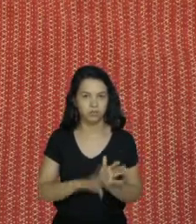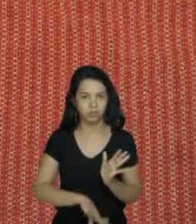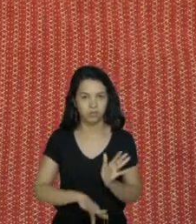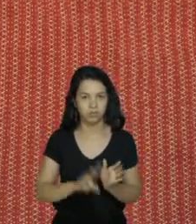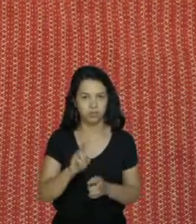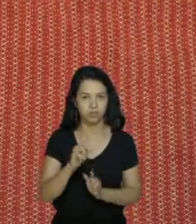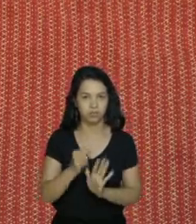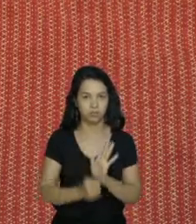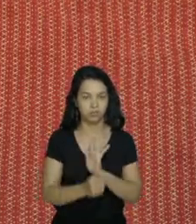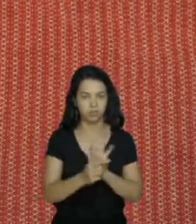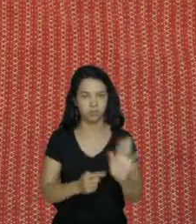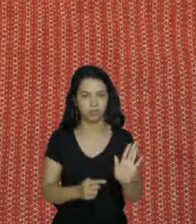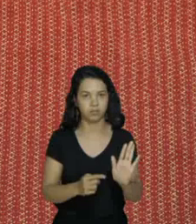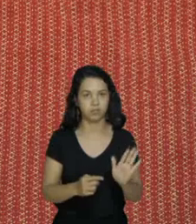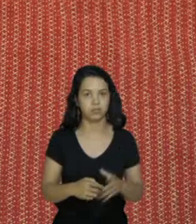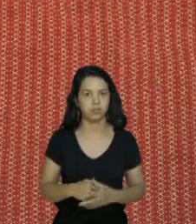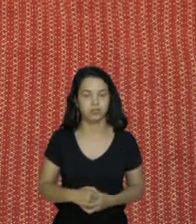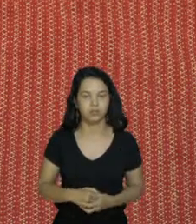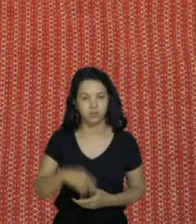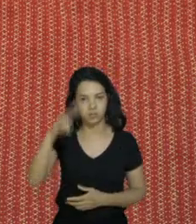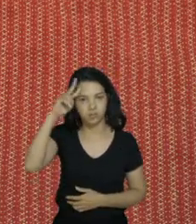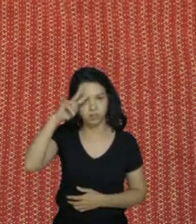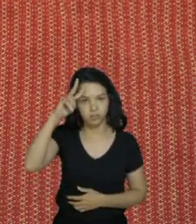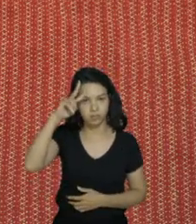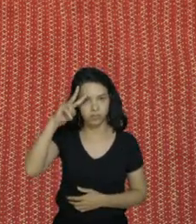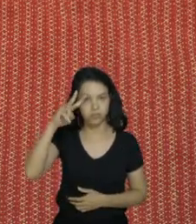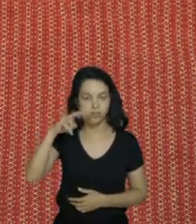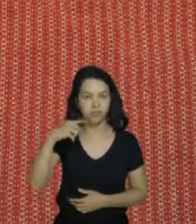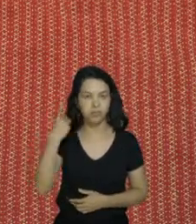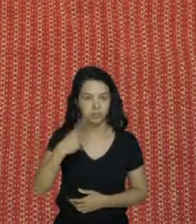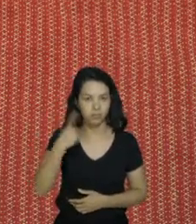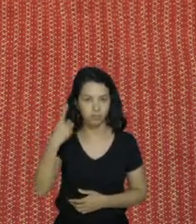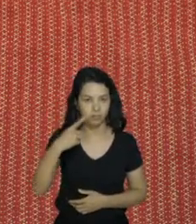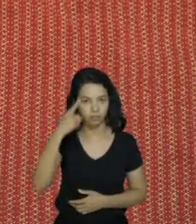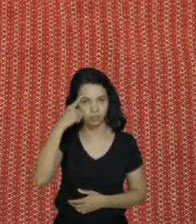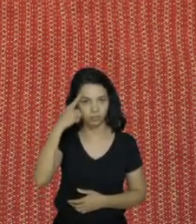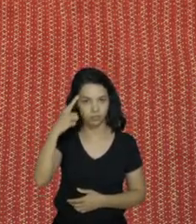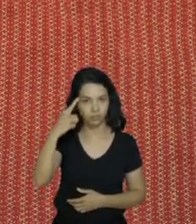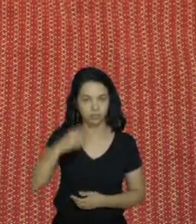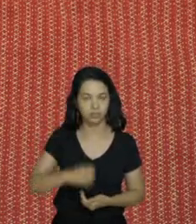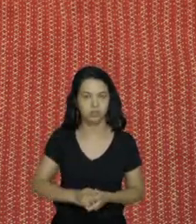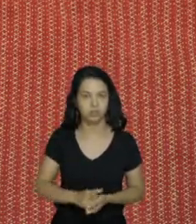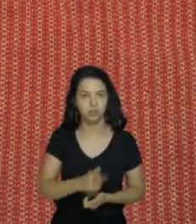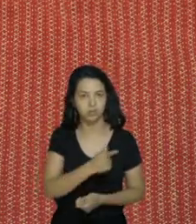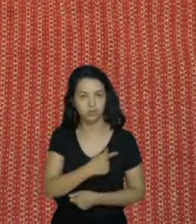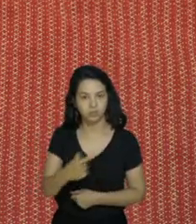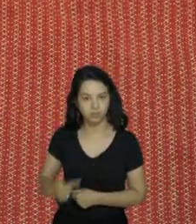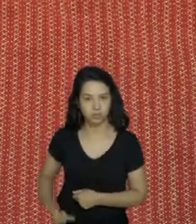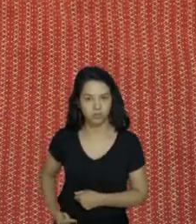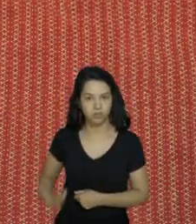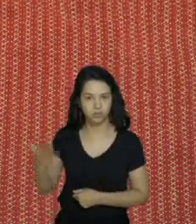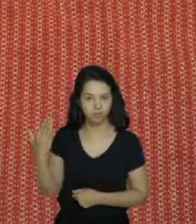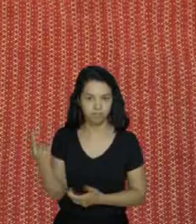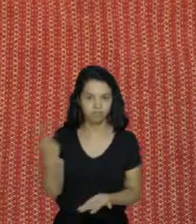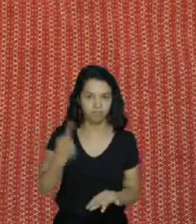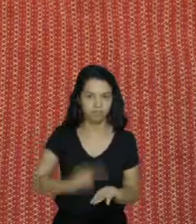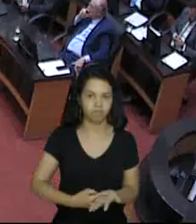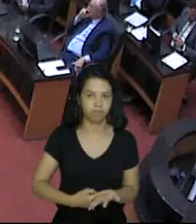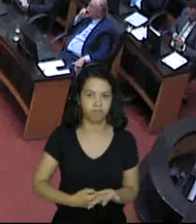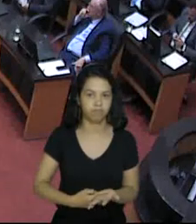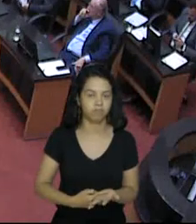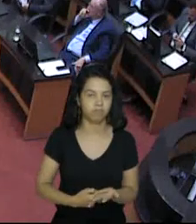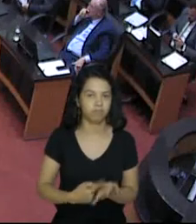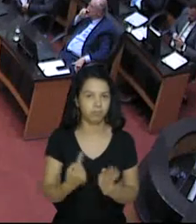vota pela derrubada. E só lembrando, o deputado Marcos Vieira frisou bem, o governo passado fez o acordo e ele mesmo